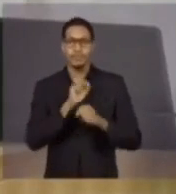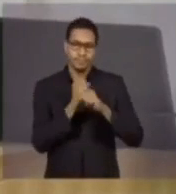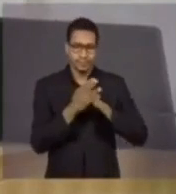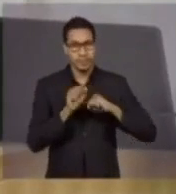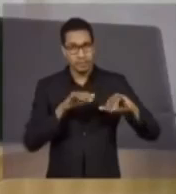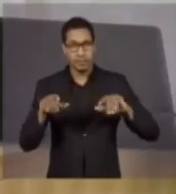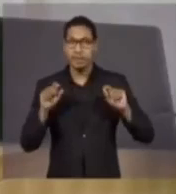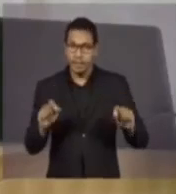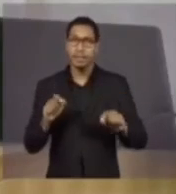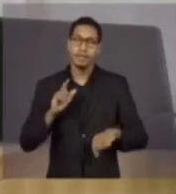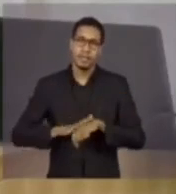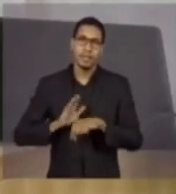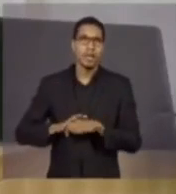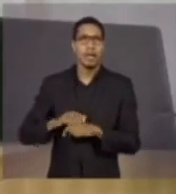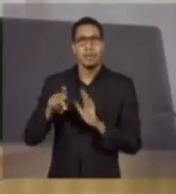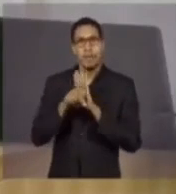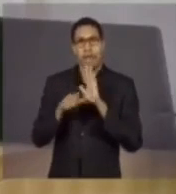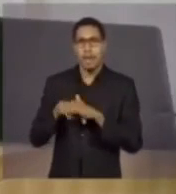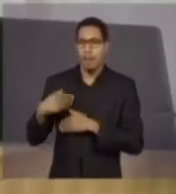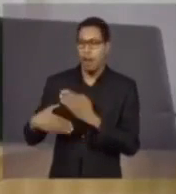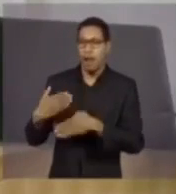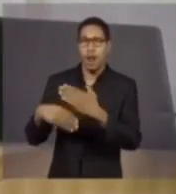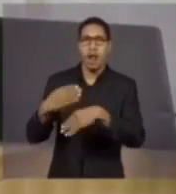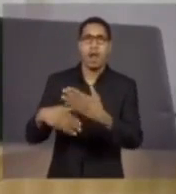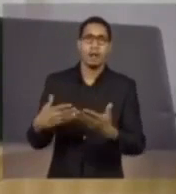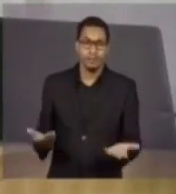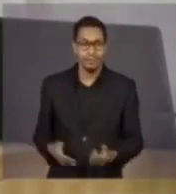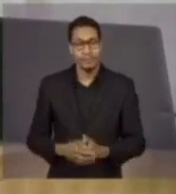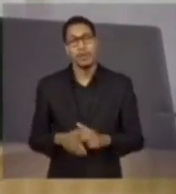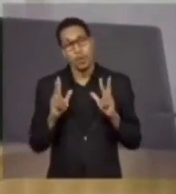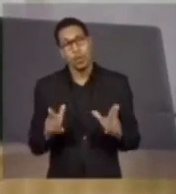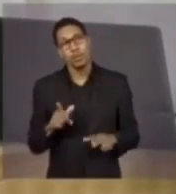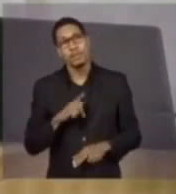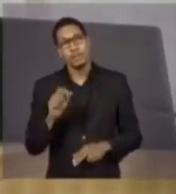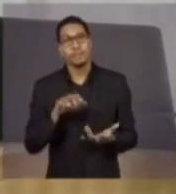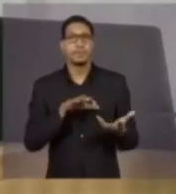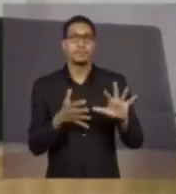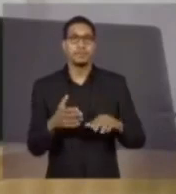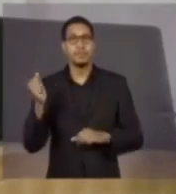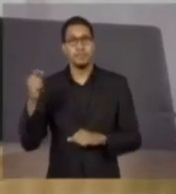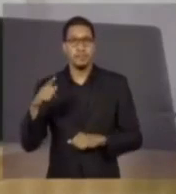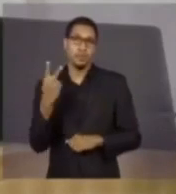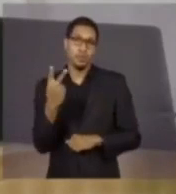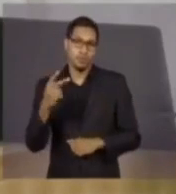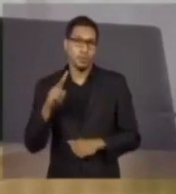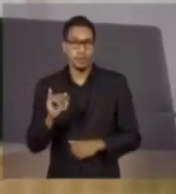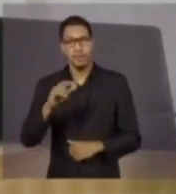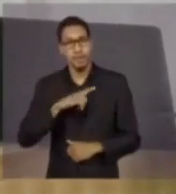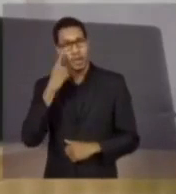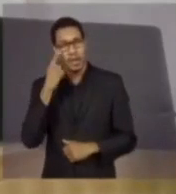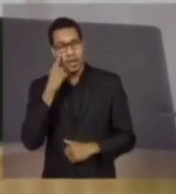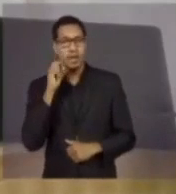da pandemia e passando a boiada também aqui na Câmara Municipal com esse sampaprev dois que é um absurdo e a gente vai mobilizar aqui